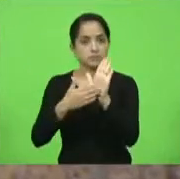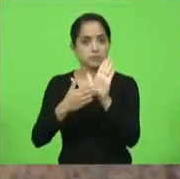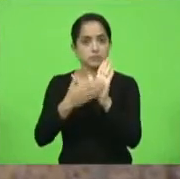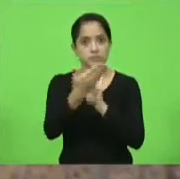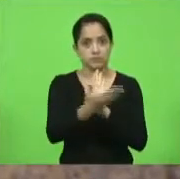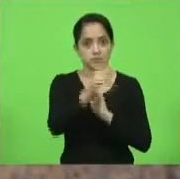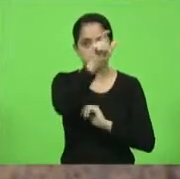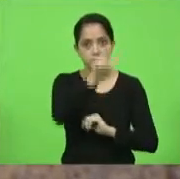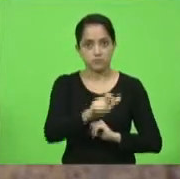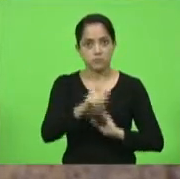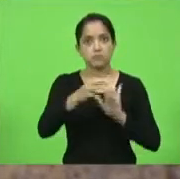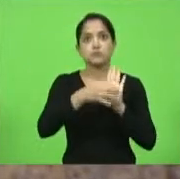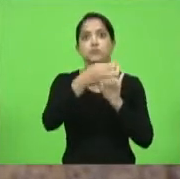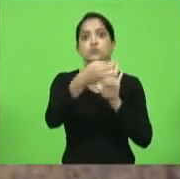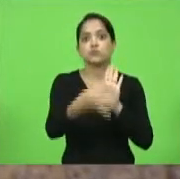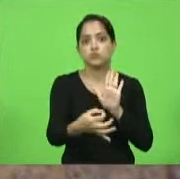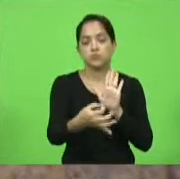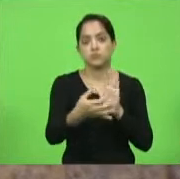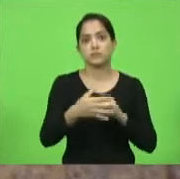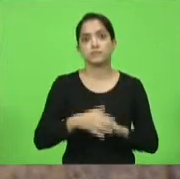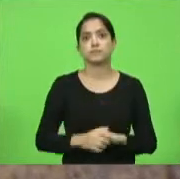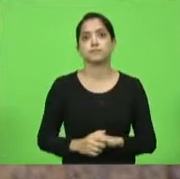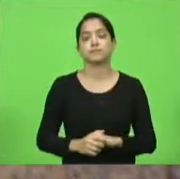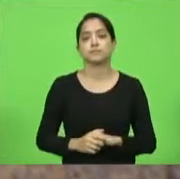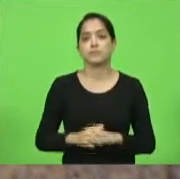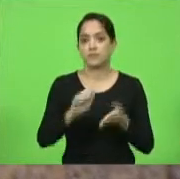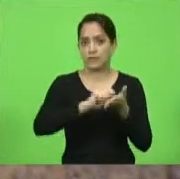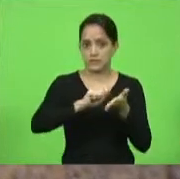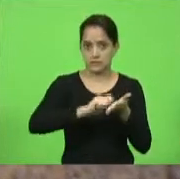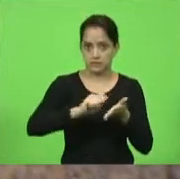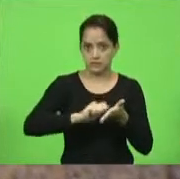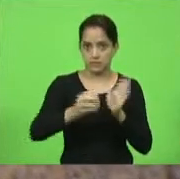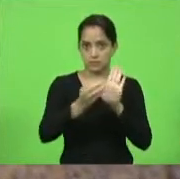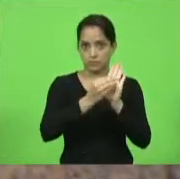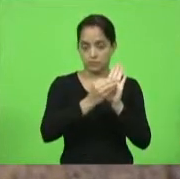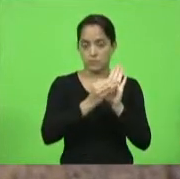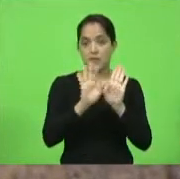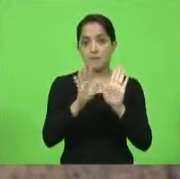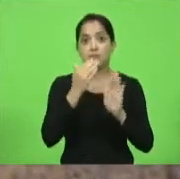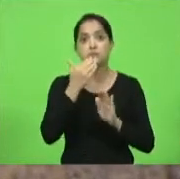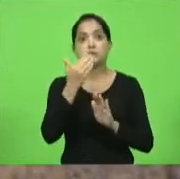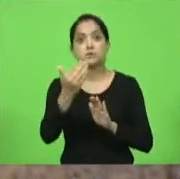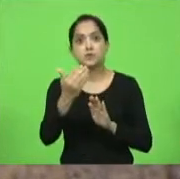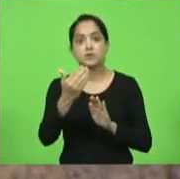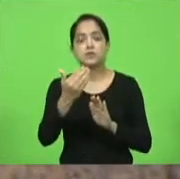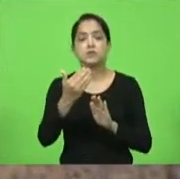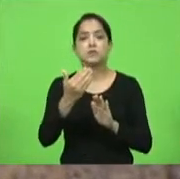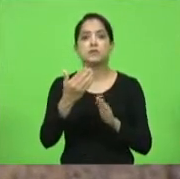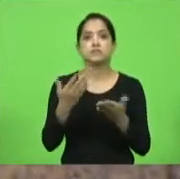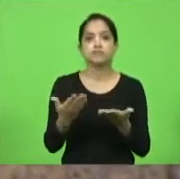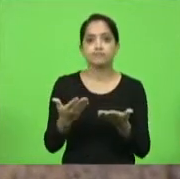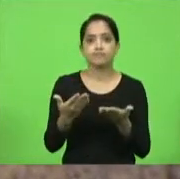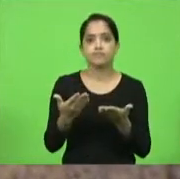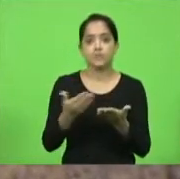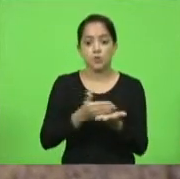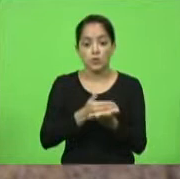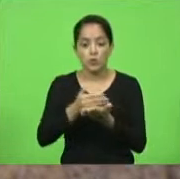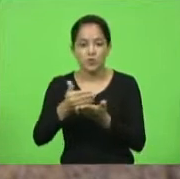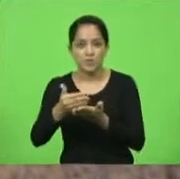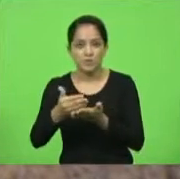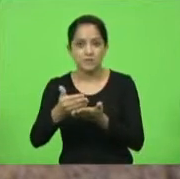deputado, sugere a Vossa Excelência. Eu gostaria de fazer o pedido para que a gente pudesse começar